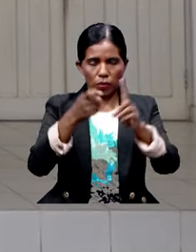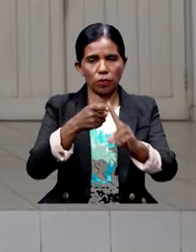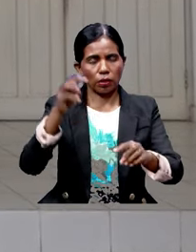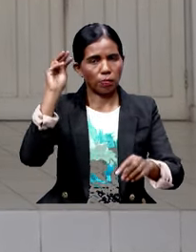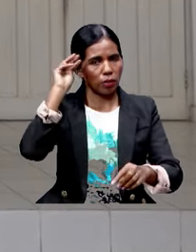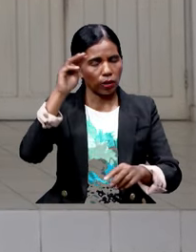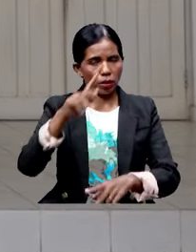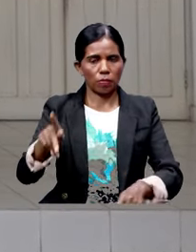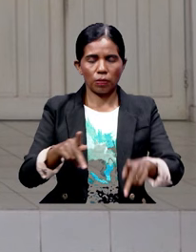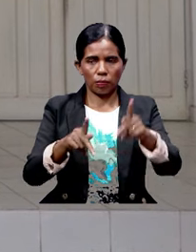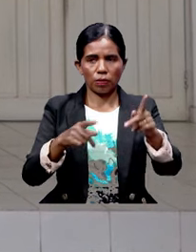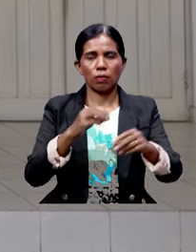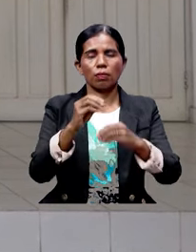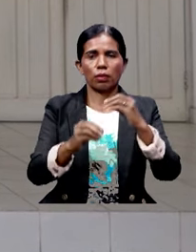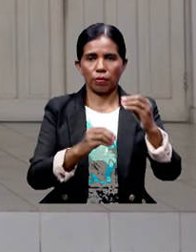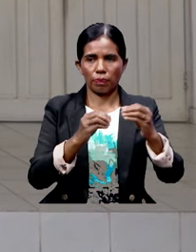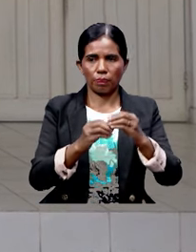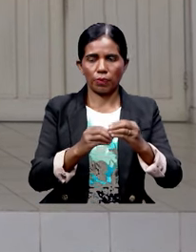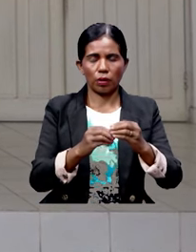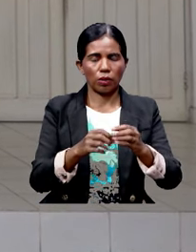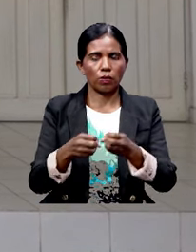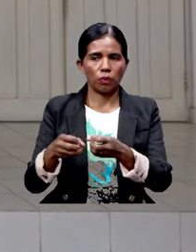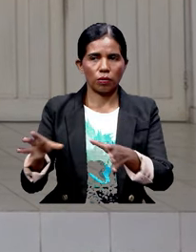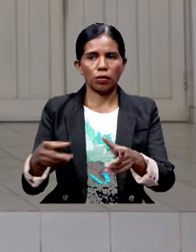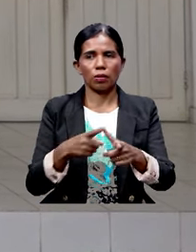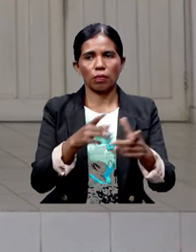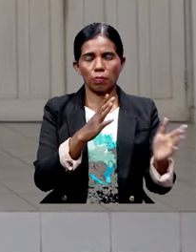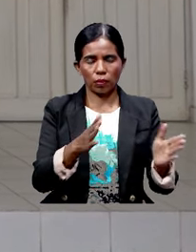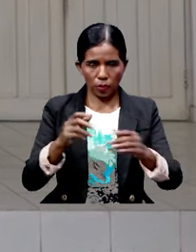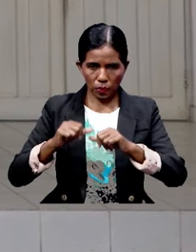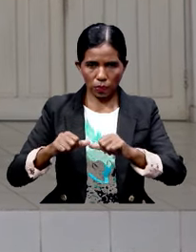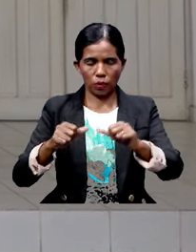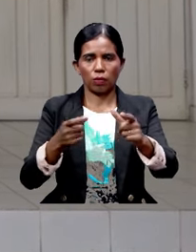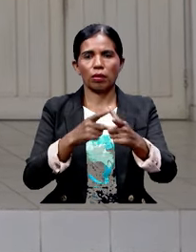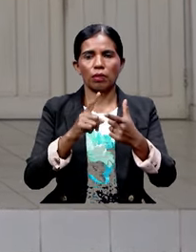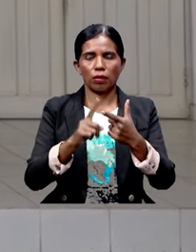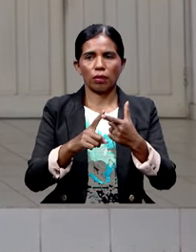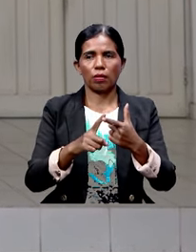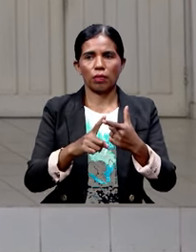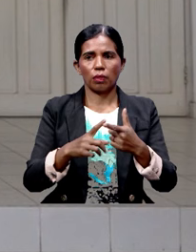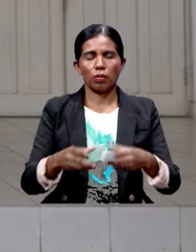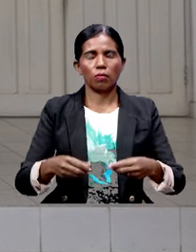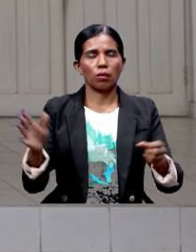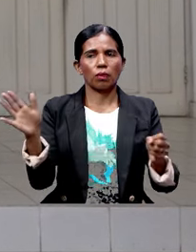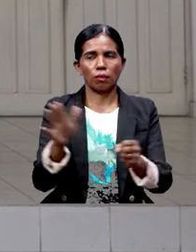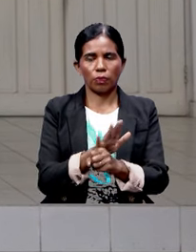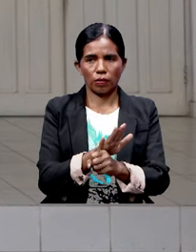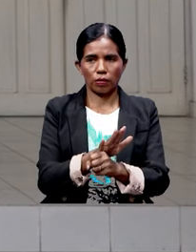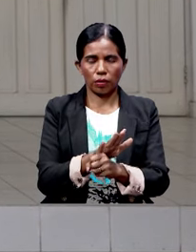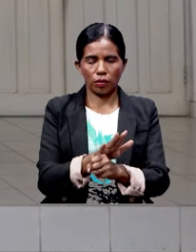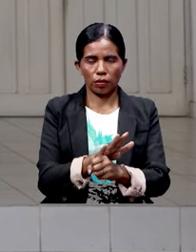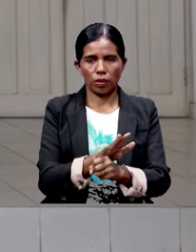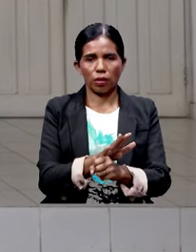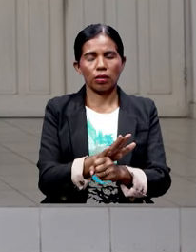Decision hosi Ministeri Publiko katak liberta depois proses kontrolasaun para kompleta evidensis